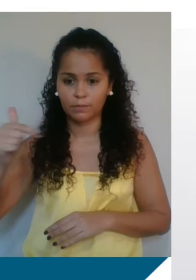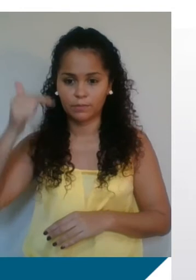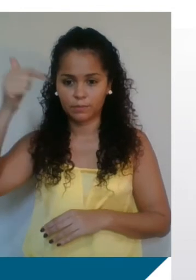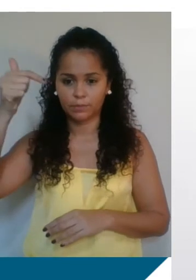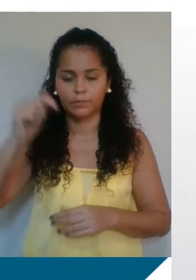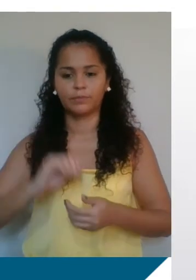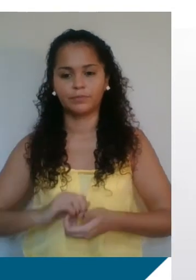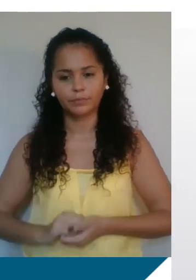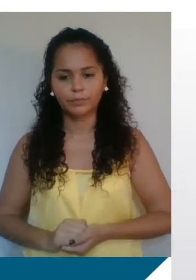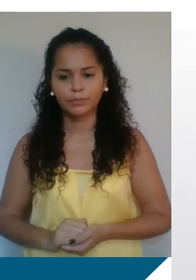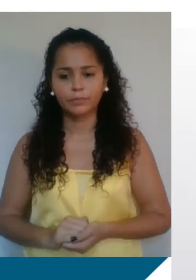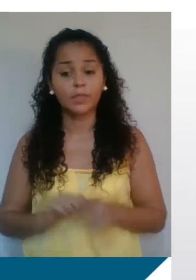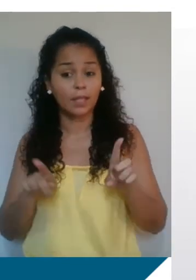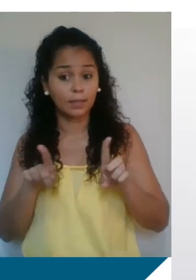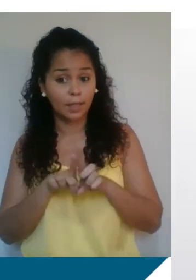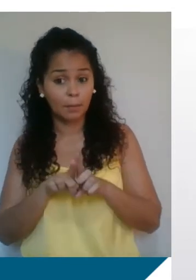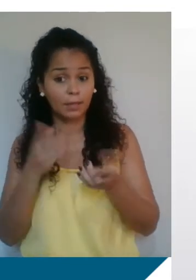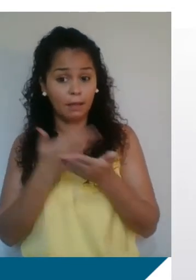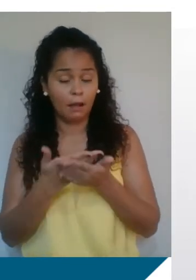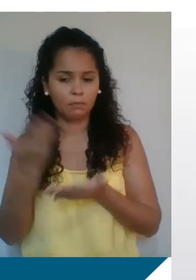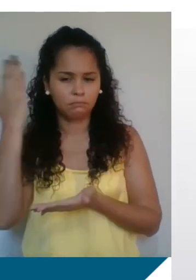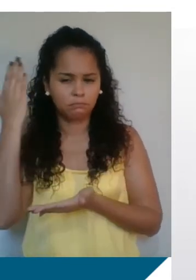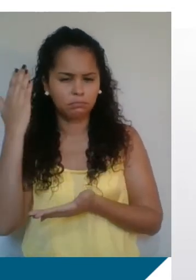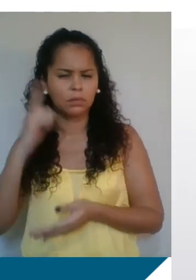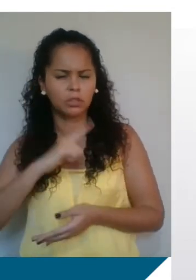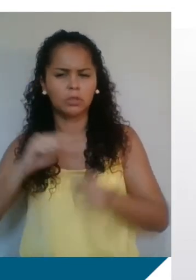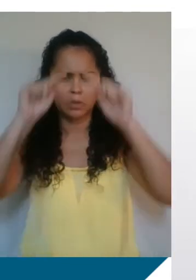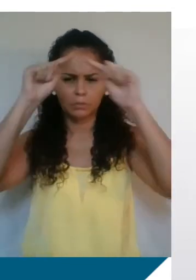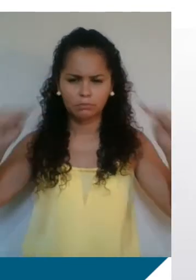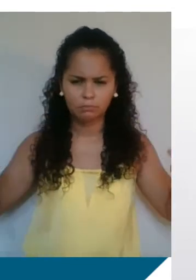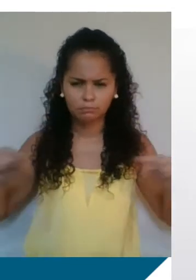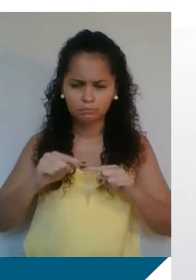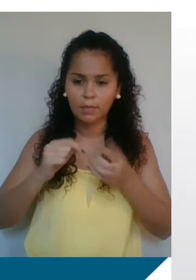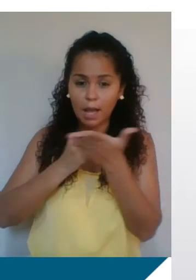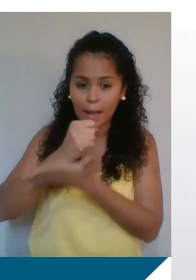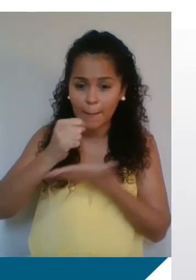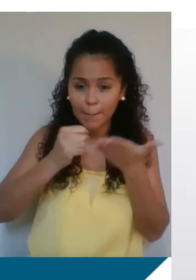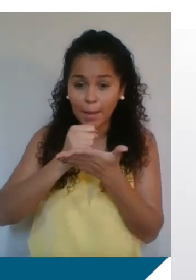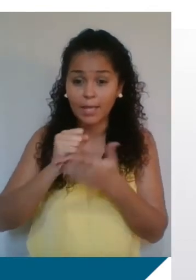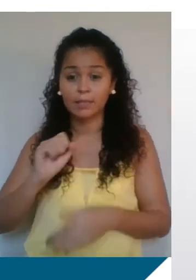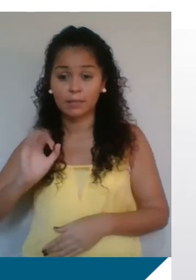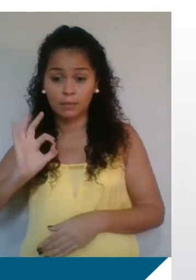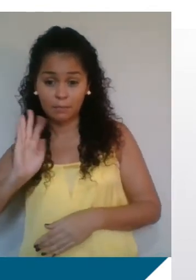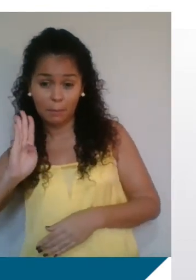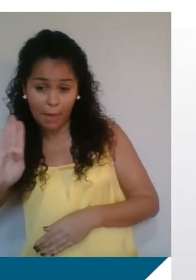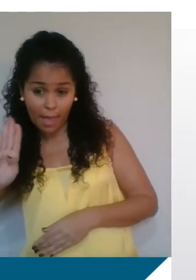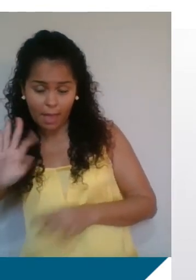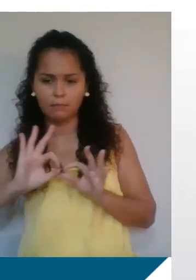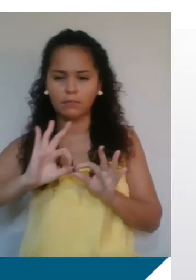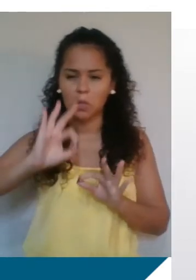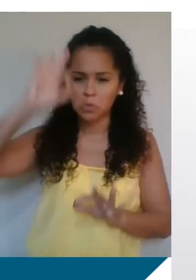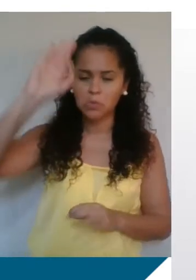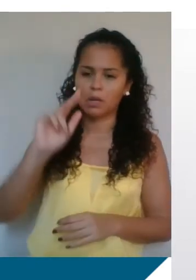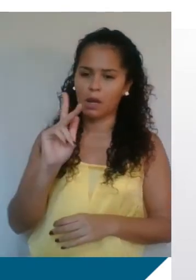Vimos também na aula passada que, dado um triângulo de base com medida Bzinho e altura com medida Hzinho,